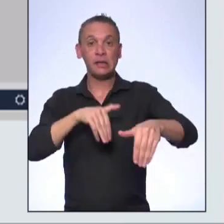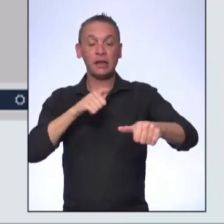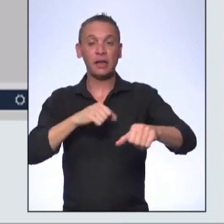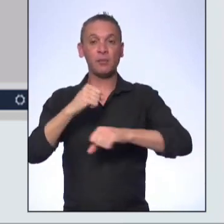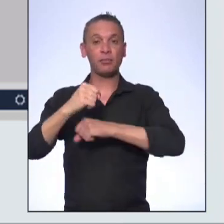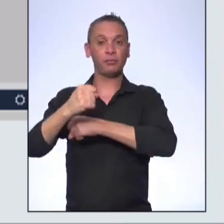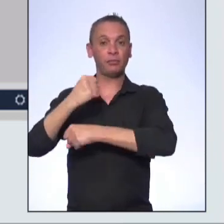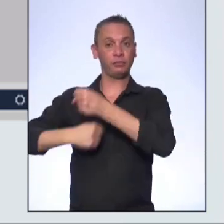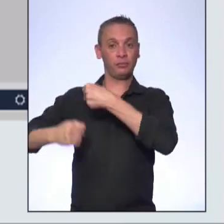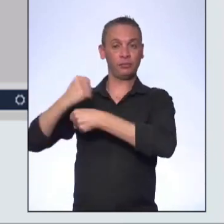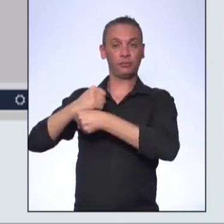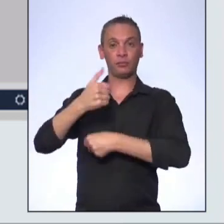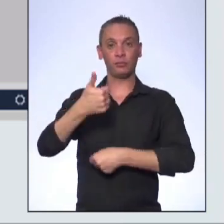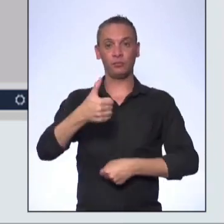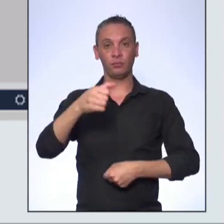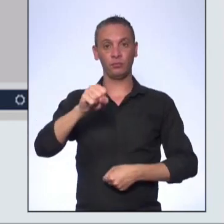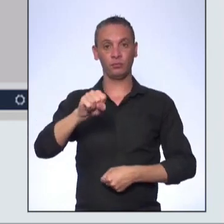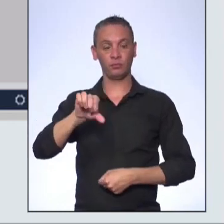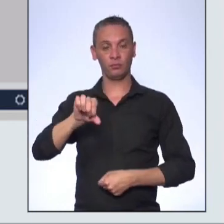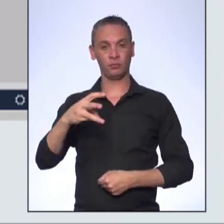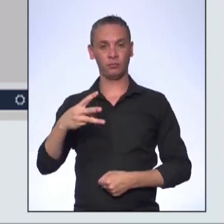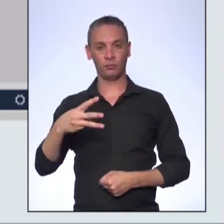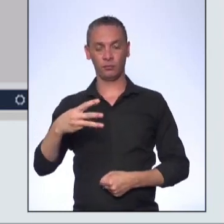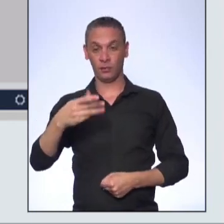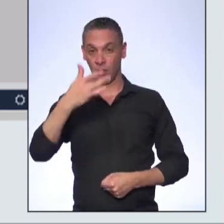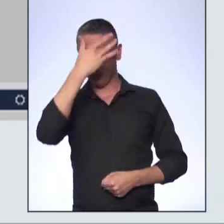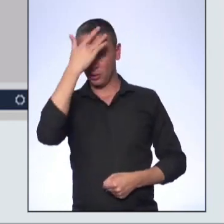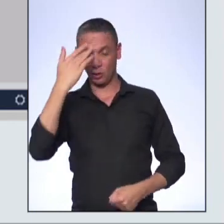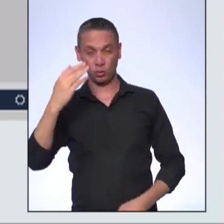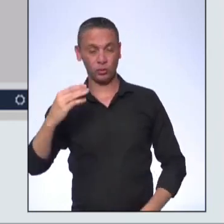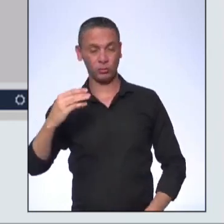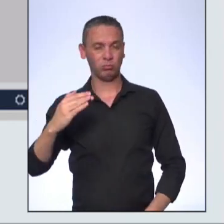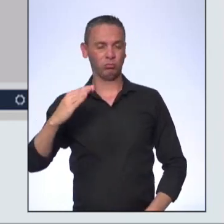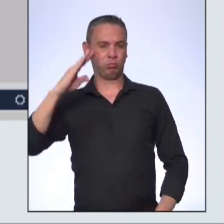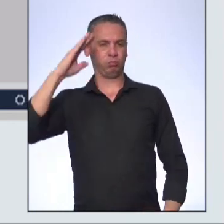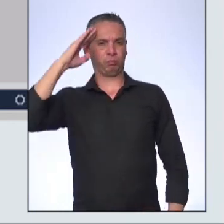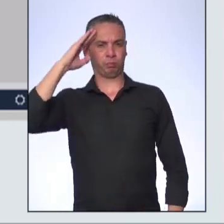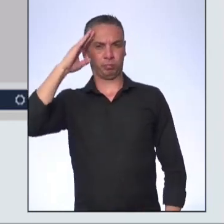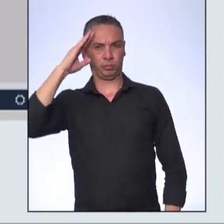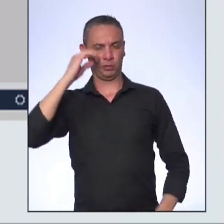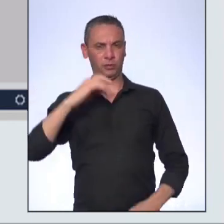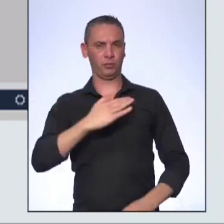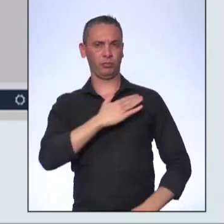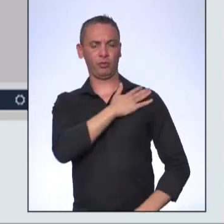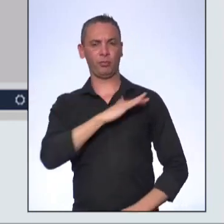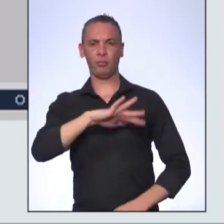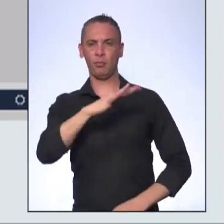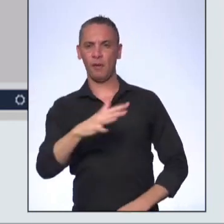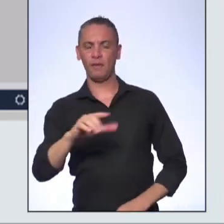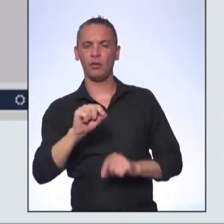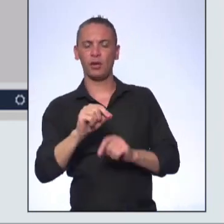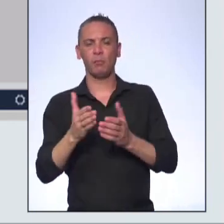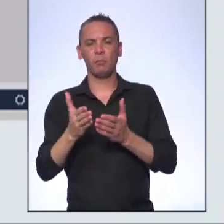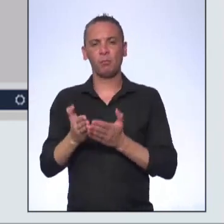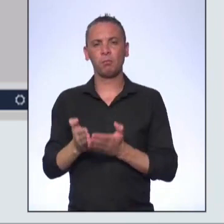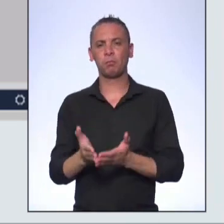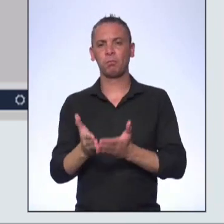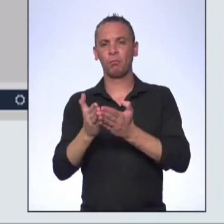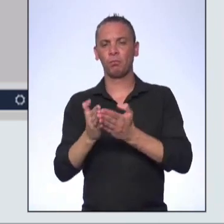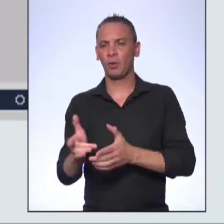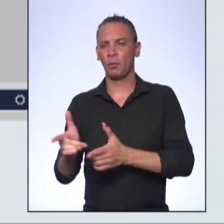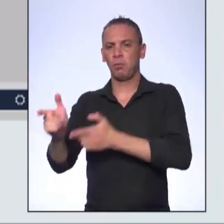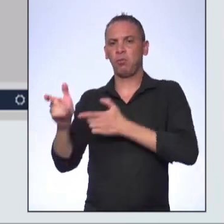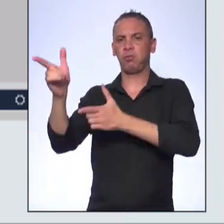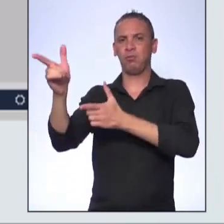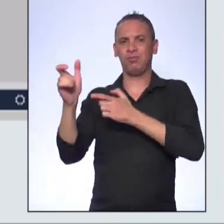os militares da Marinha revoltaram-se contra Floriano Peixoto. Eles posicionaram navios de guerra na Baía da